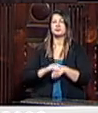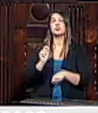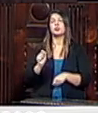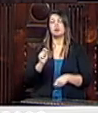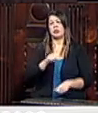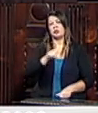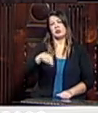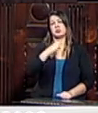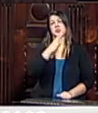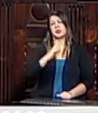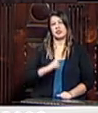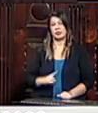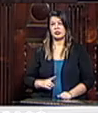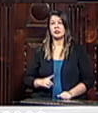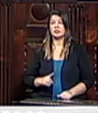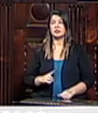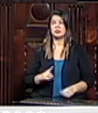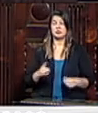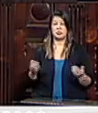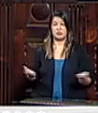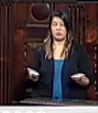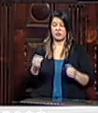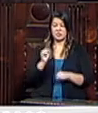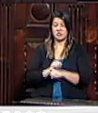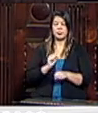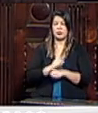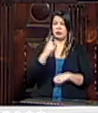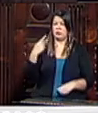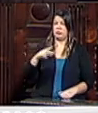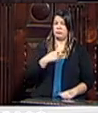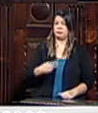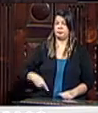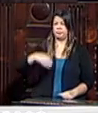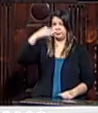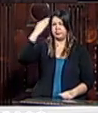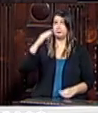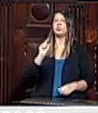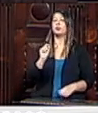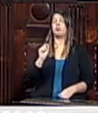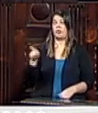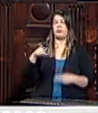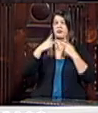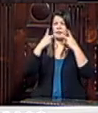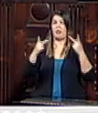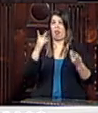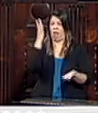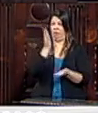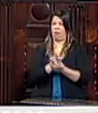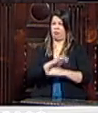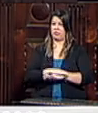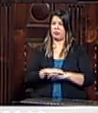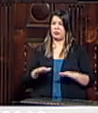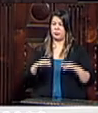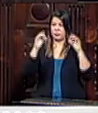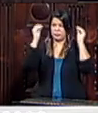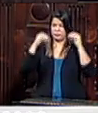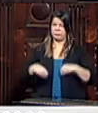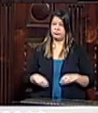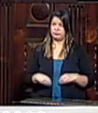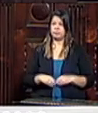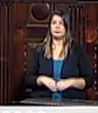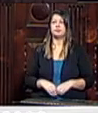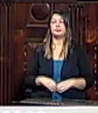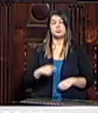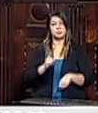ato que se pode esperar de Michel Temer é a sua renúncia imediata, e esperamos que isso possa acontecer